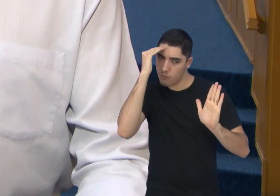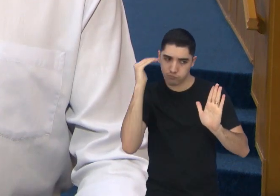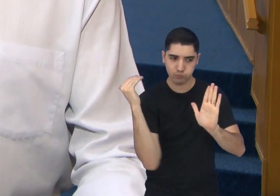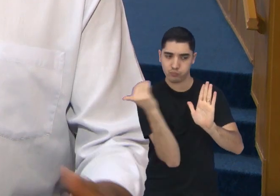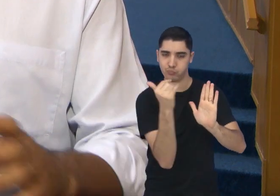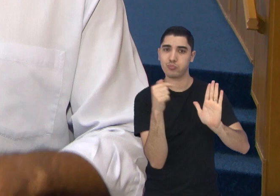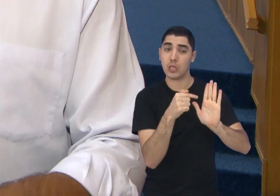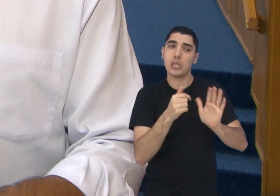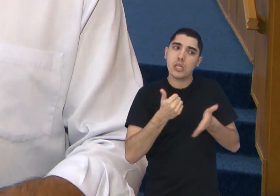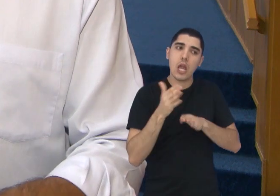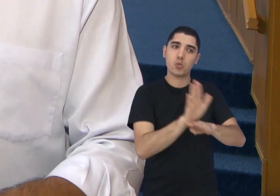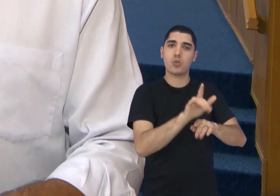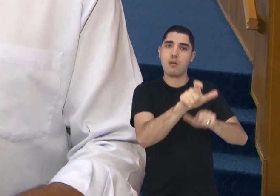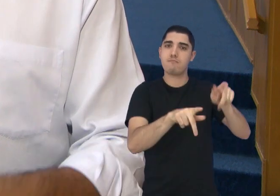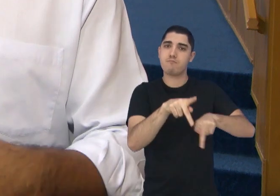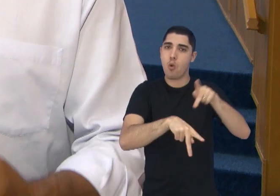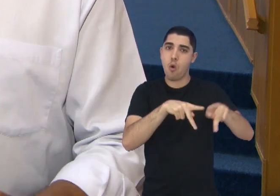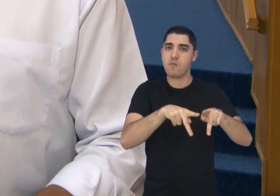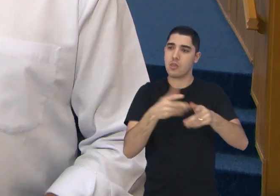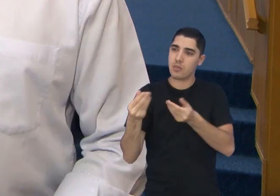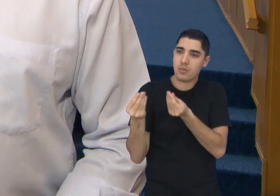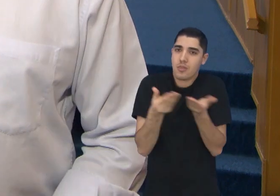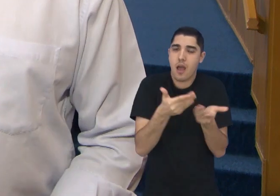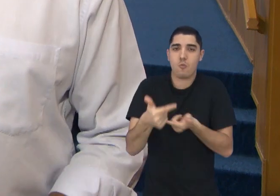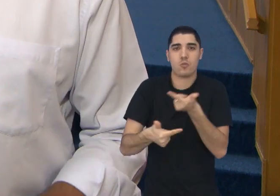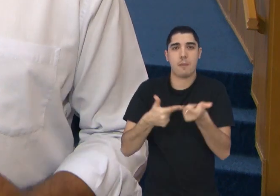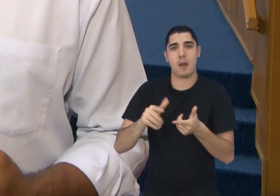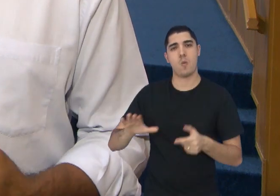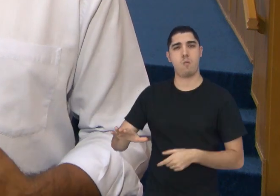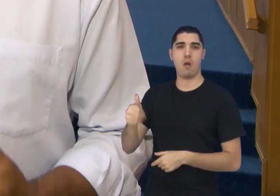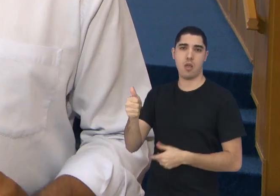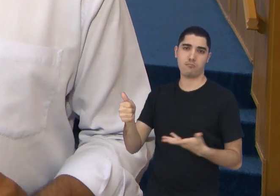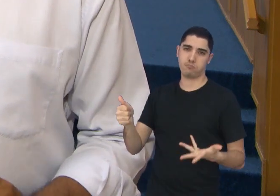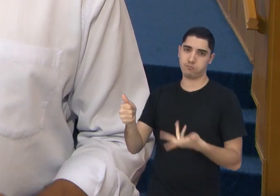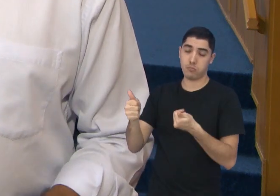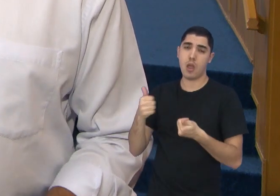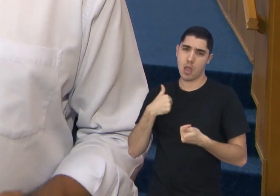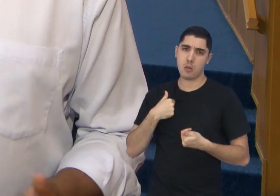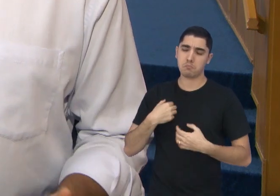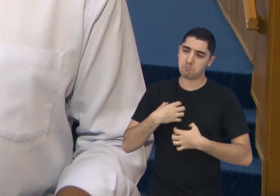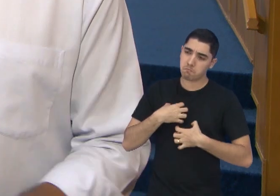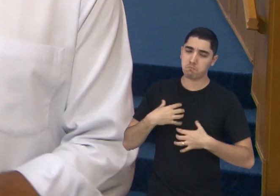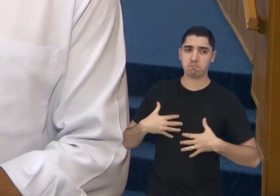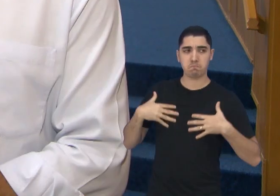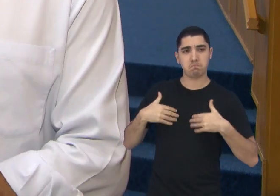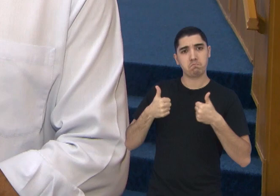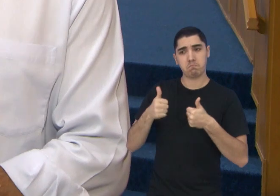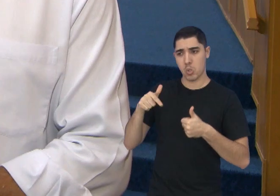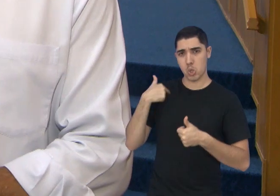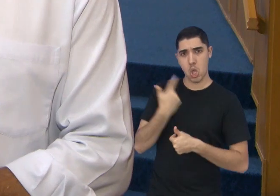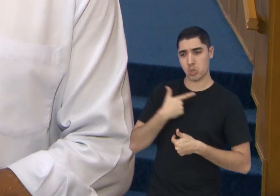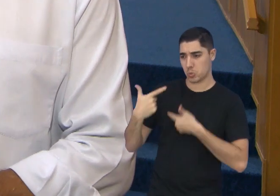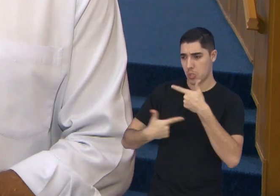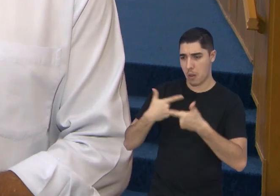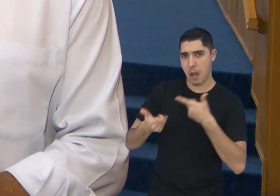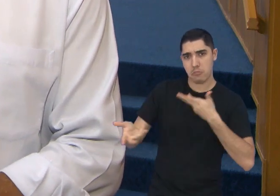nossa população com serviço de qualidade. Então, estou muito satisfeito com todo o processo que nós